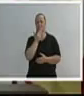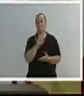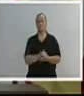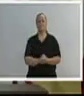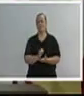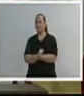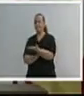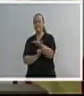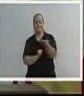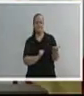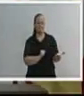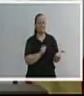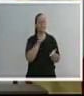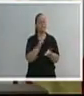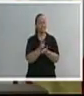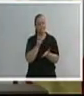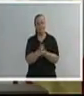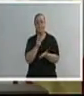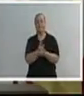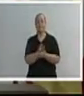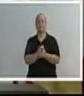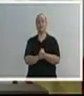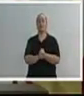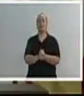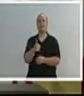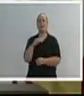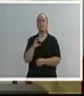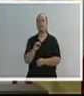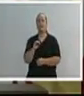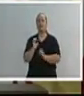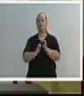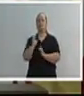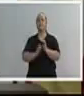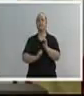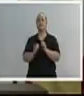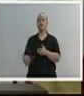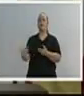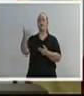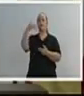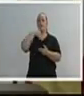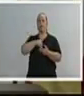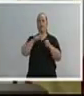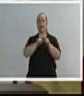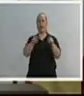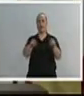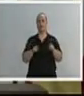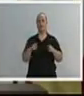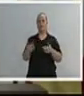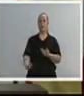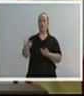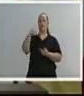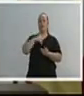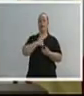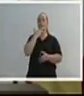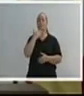vereadores devem receber orientação de mais de 10 empresas por mês no meu gabinete. Mais de 10 empresas por mês no meu gabinete vem pedir